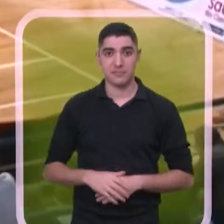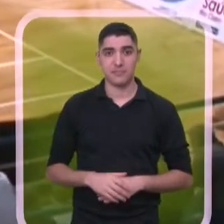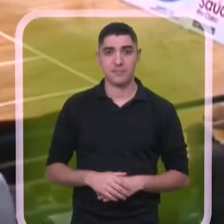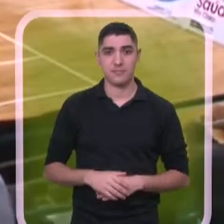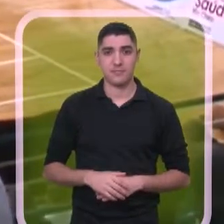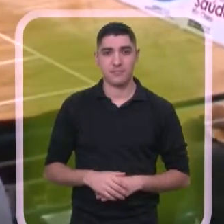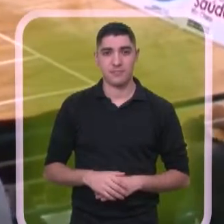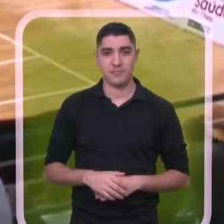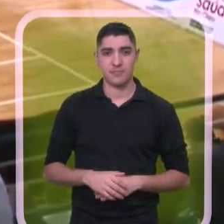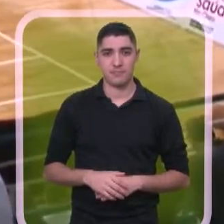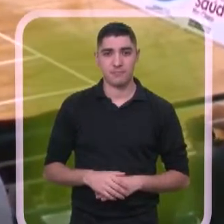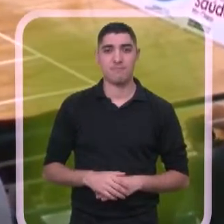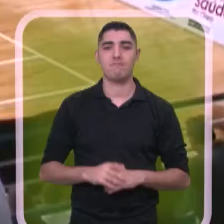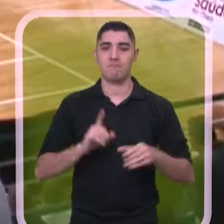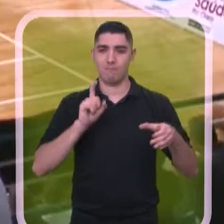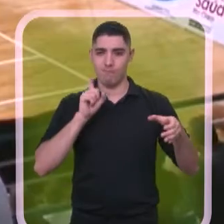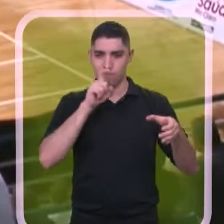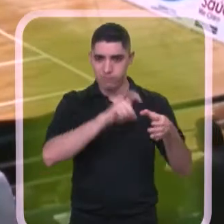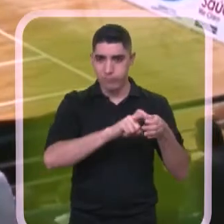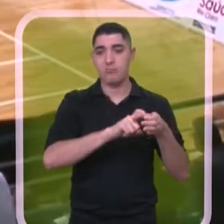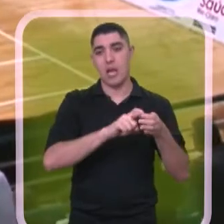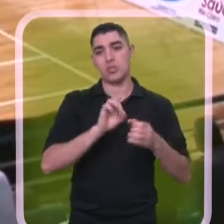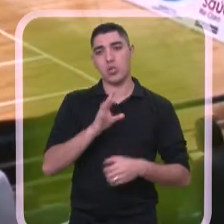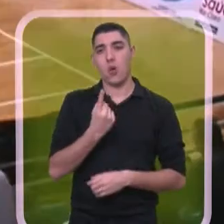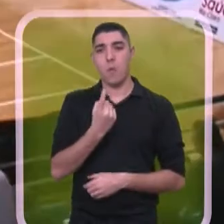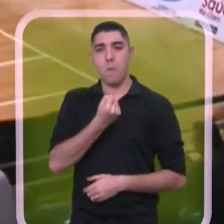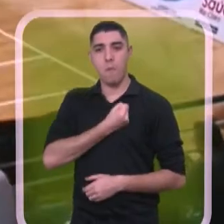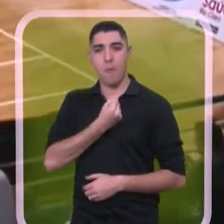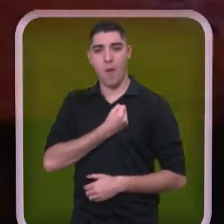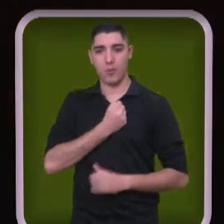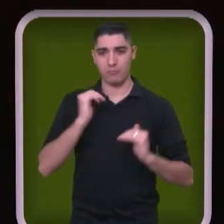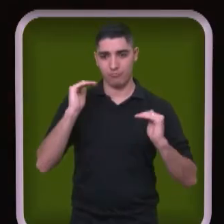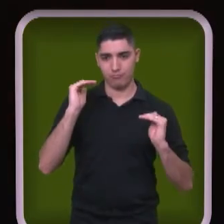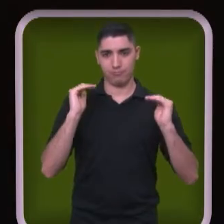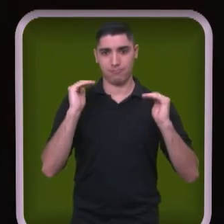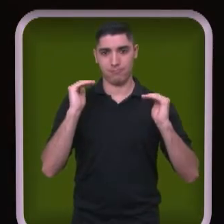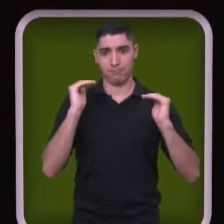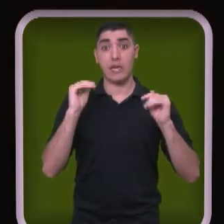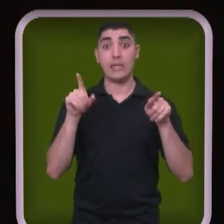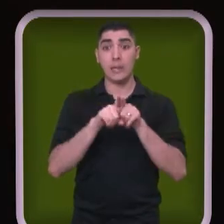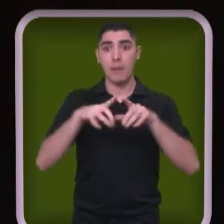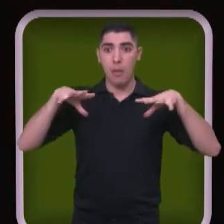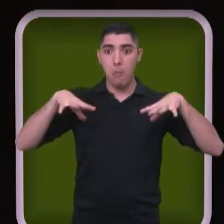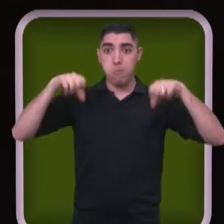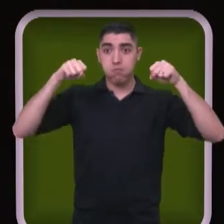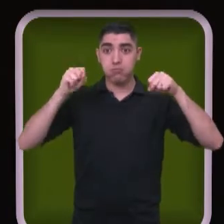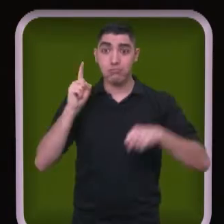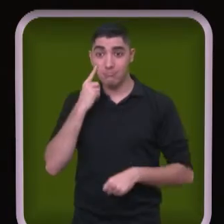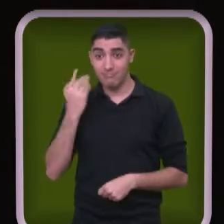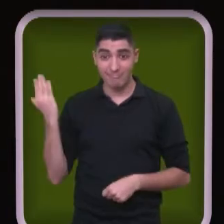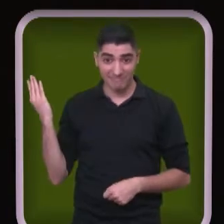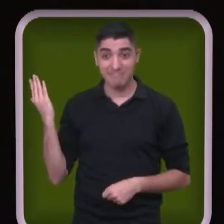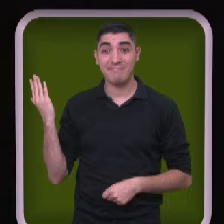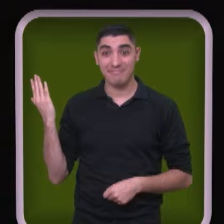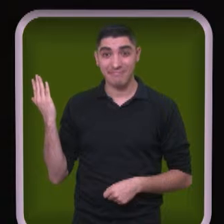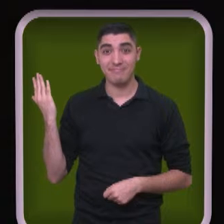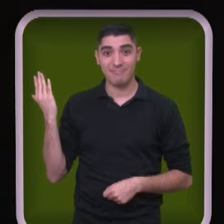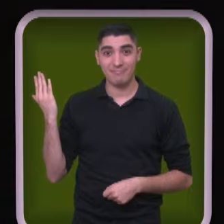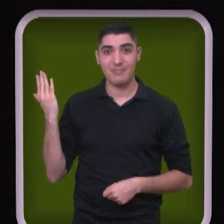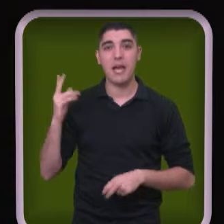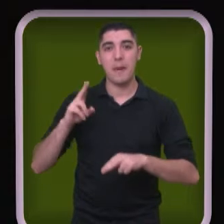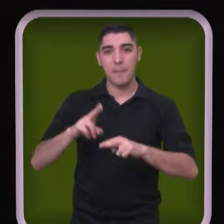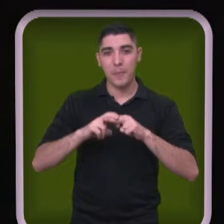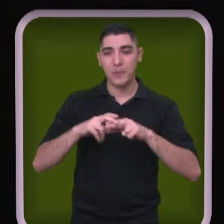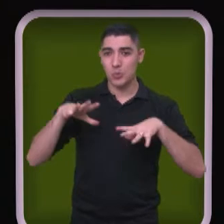para o São José, caindo a vantagem para apenas 1 ponto e caindo também a energia do ginásio Felipe Caran, deixando